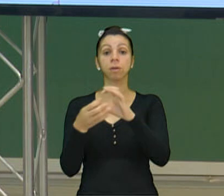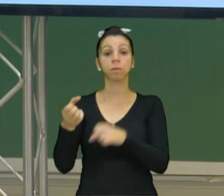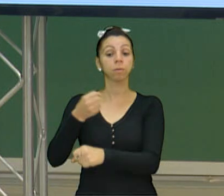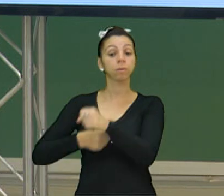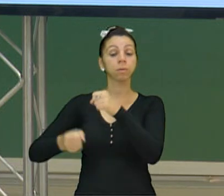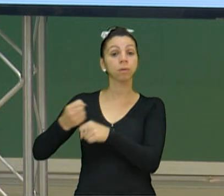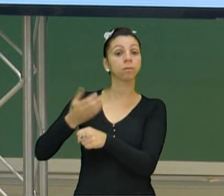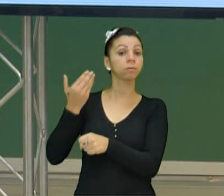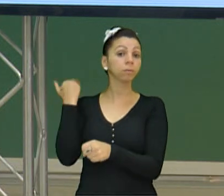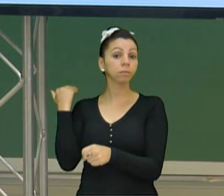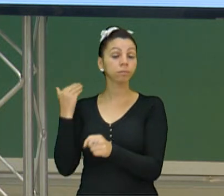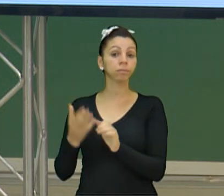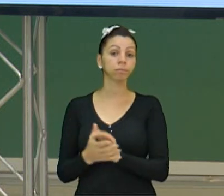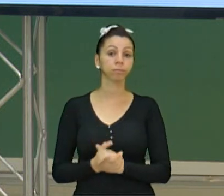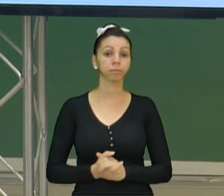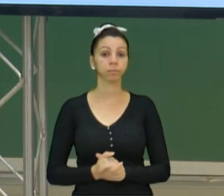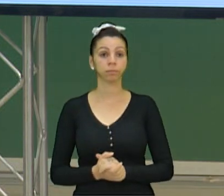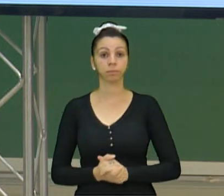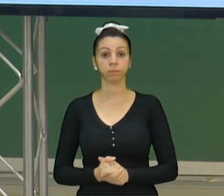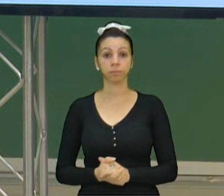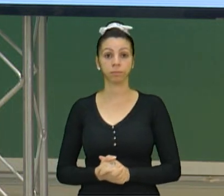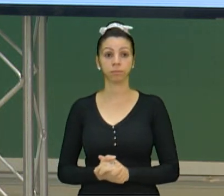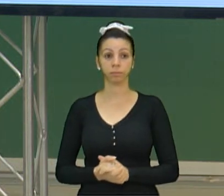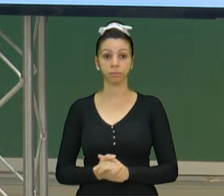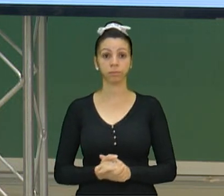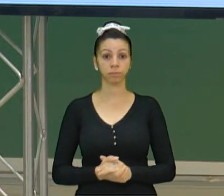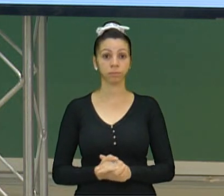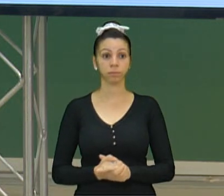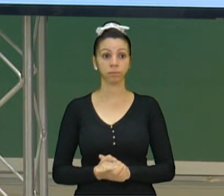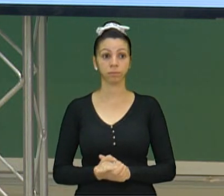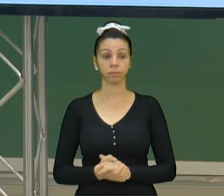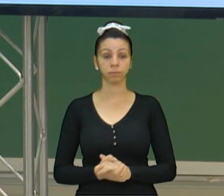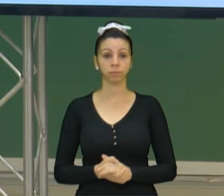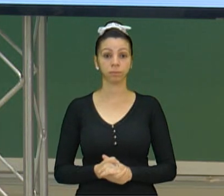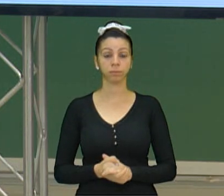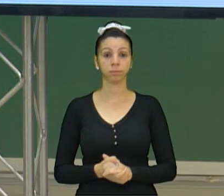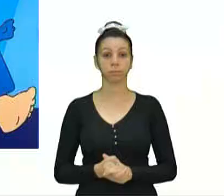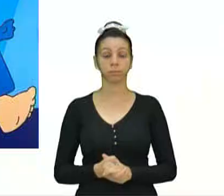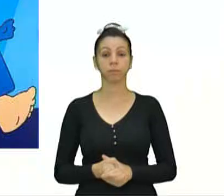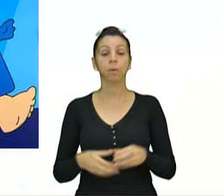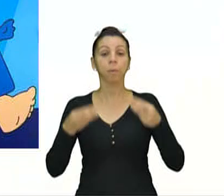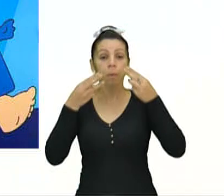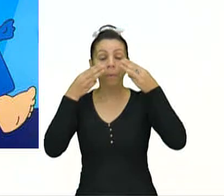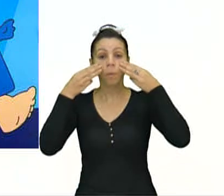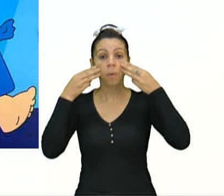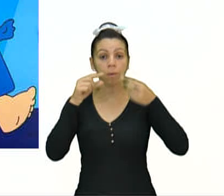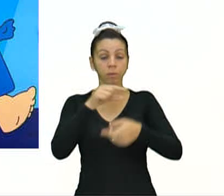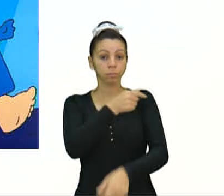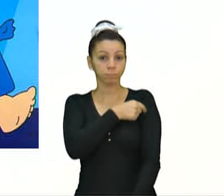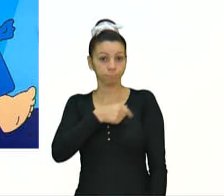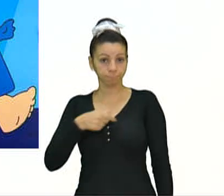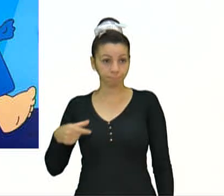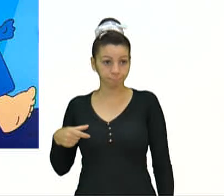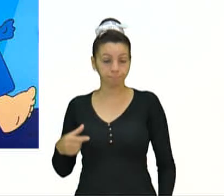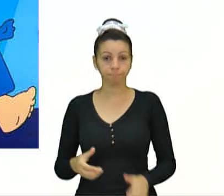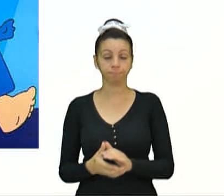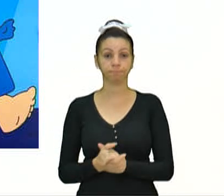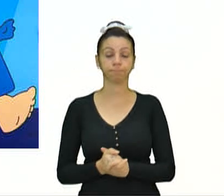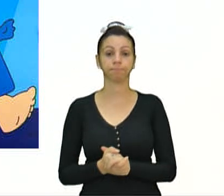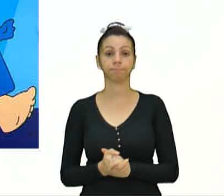recente aí. Vamos ver. Então, olha só, o tigre, ele foi um mascote de Seoul, ok?